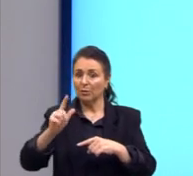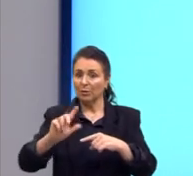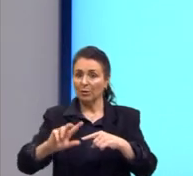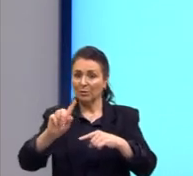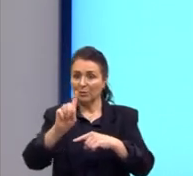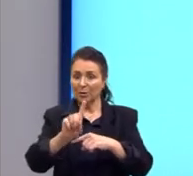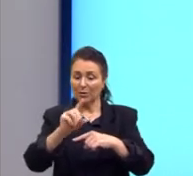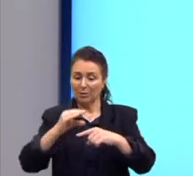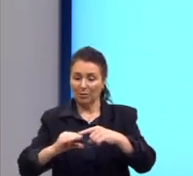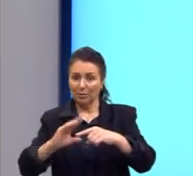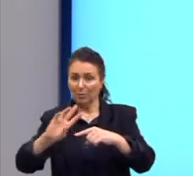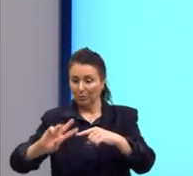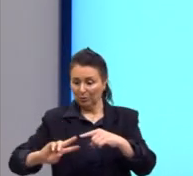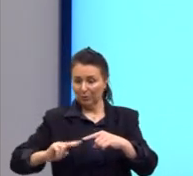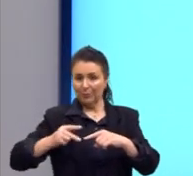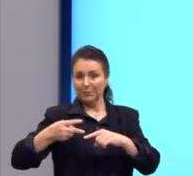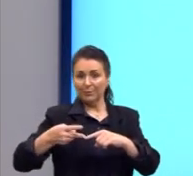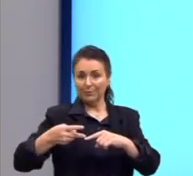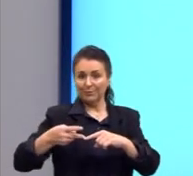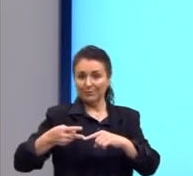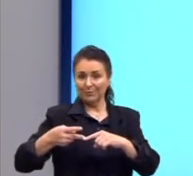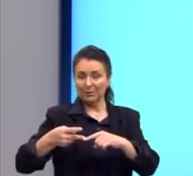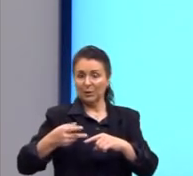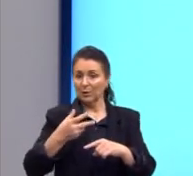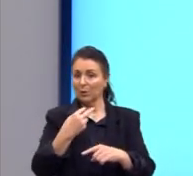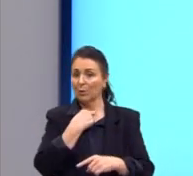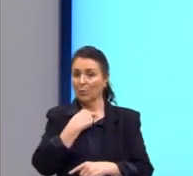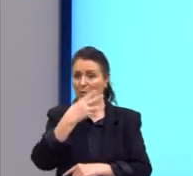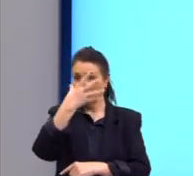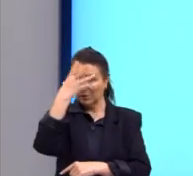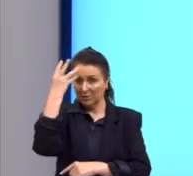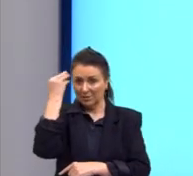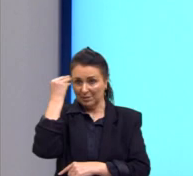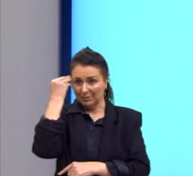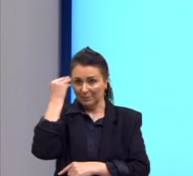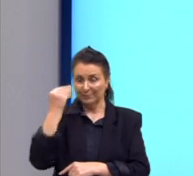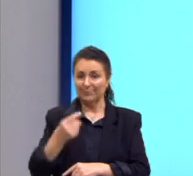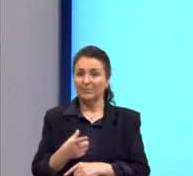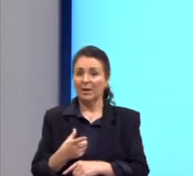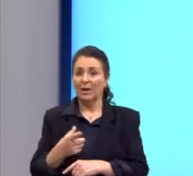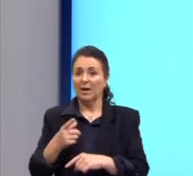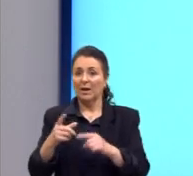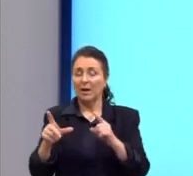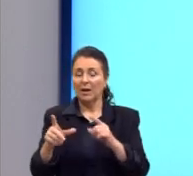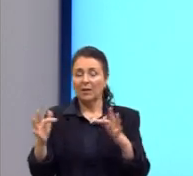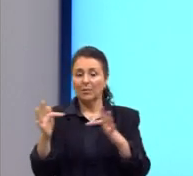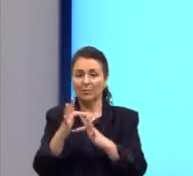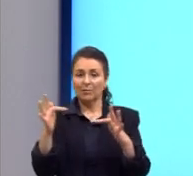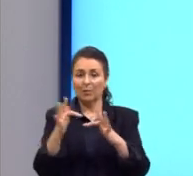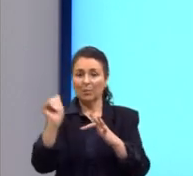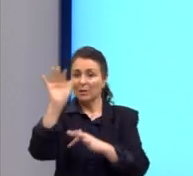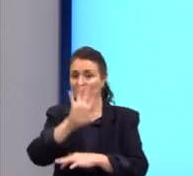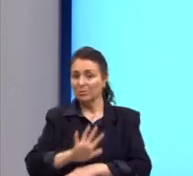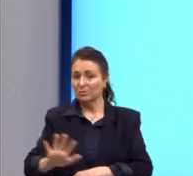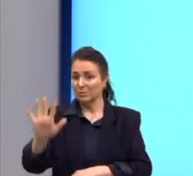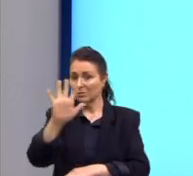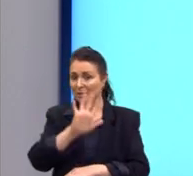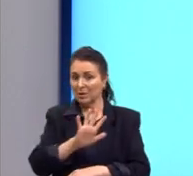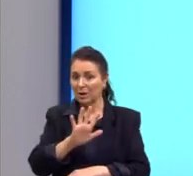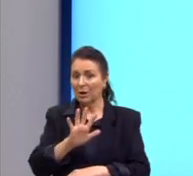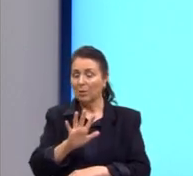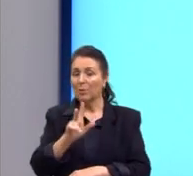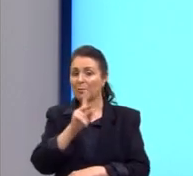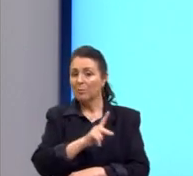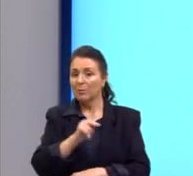Esse é o valor né Tá então nunca esqueçam Esse passo né claro essa que uma fórmula mais genérica Mas como eu